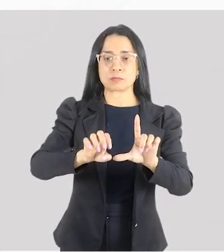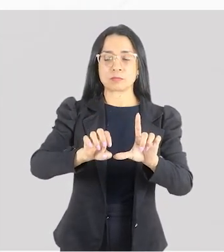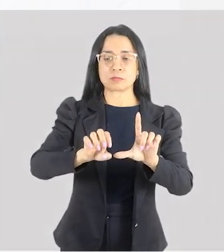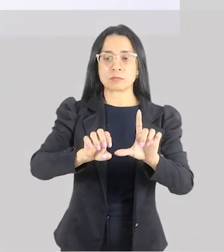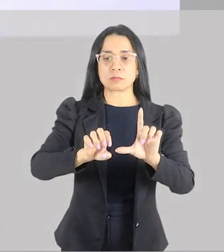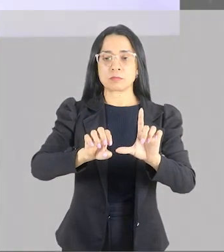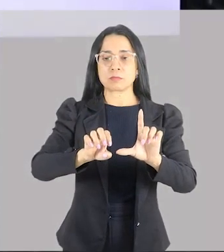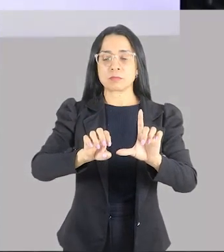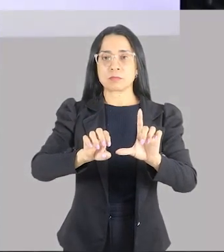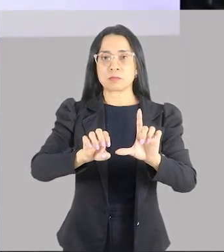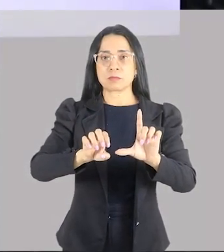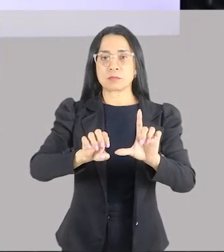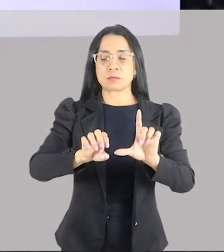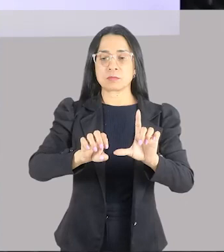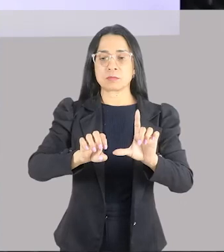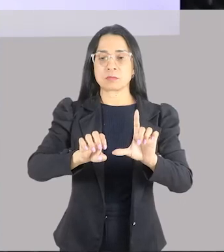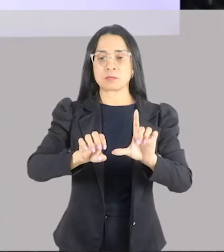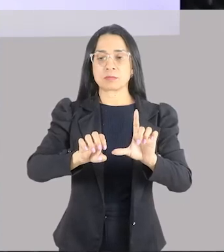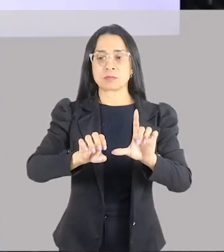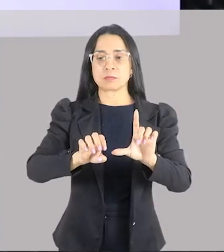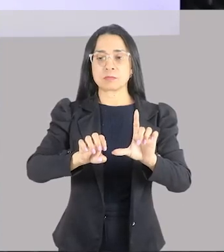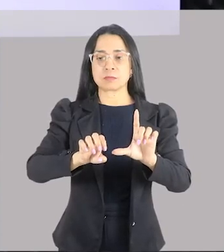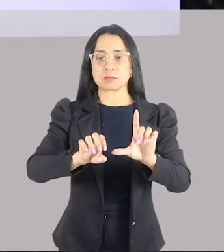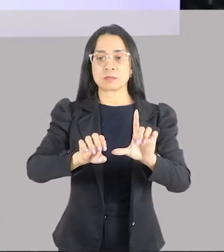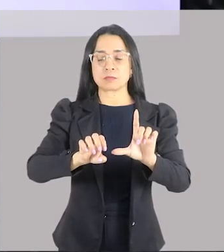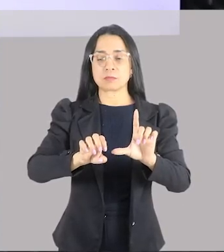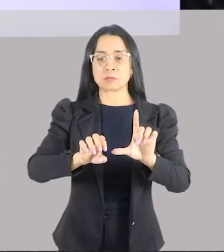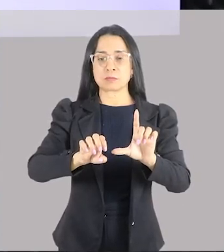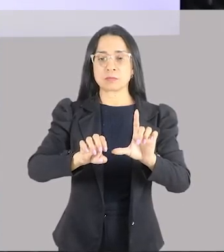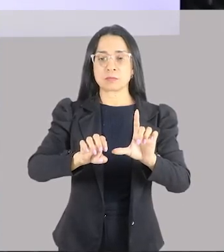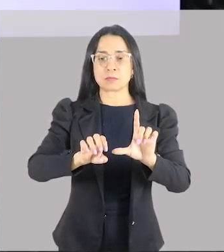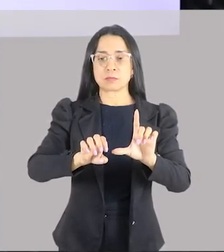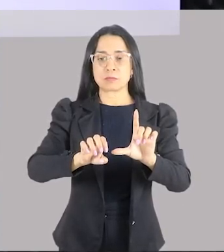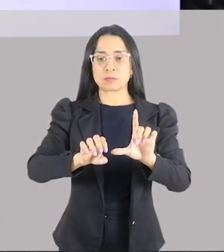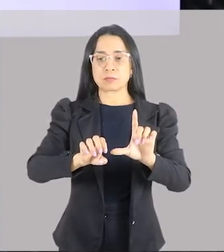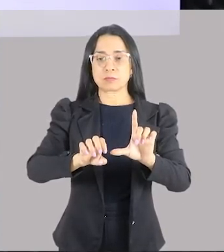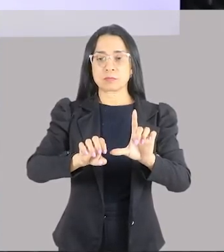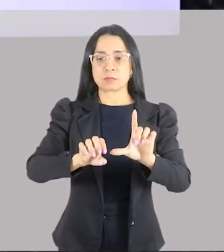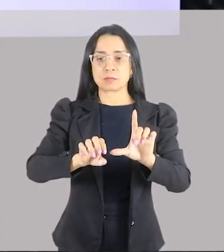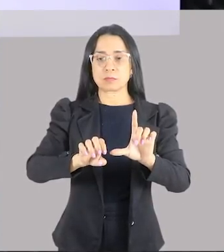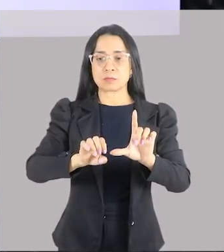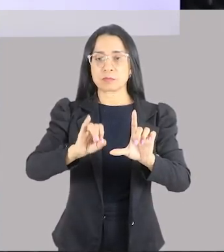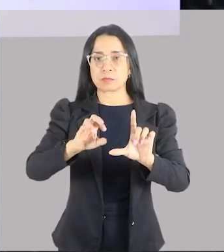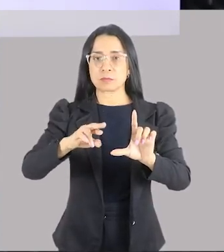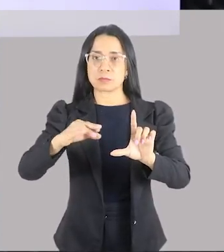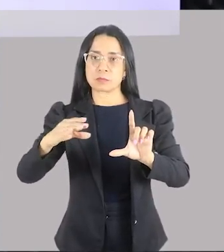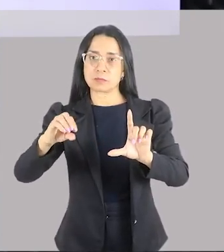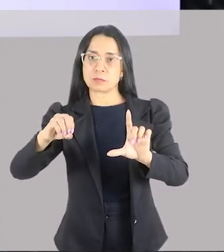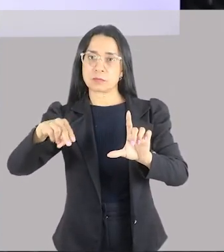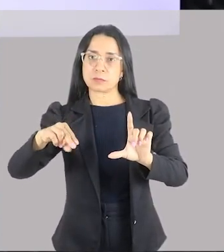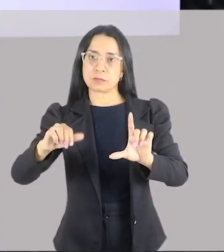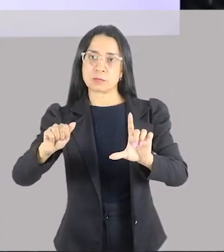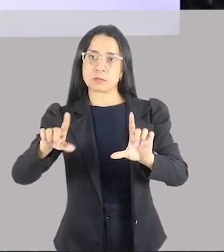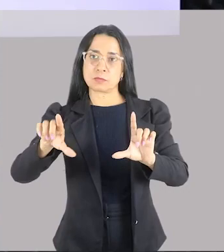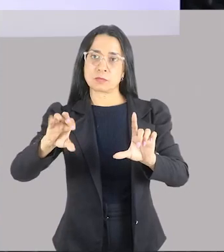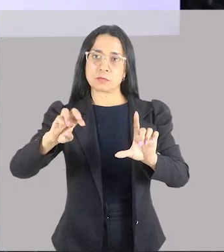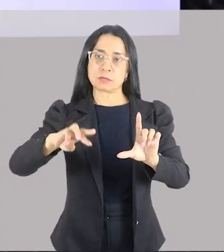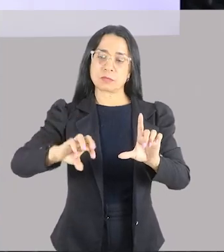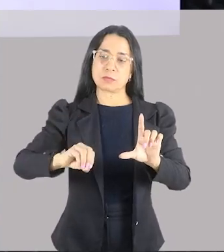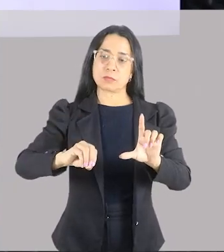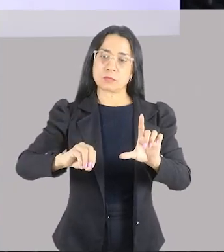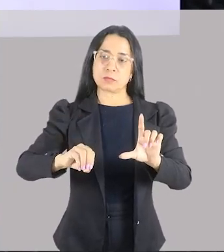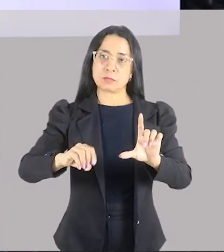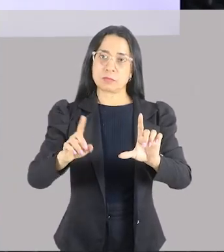pensamento pós-moderno? Olha só, faz emergir o irracionalismo. Olha o irracionalismo aqui, ó. Olha o